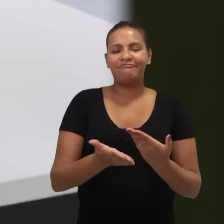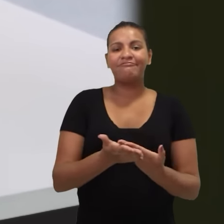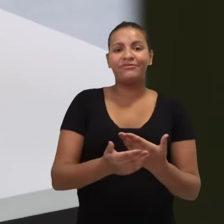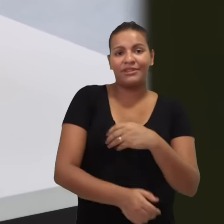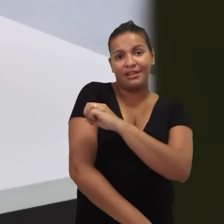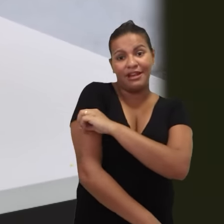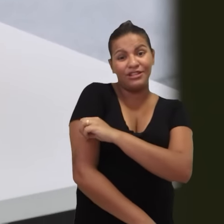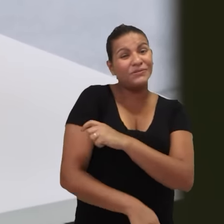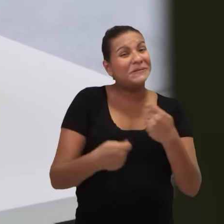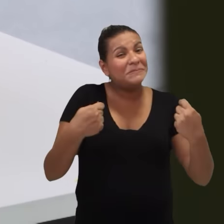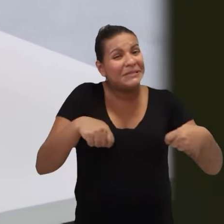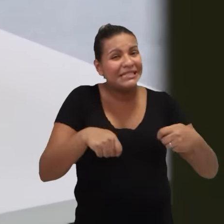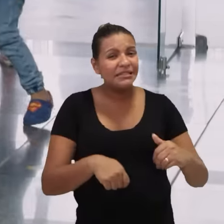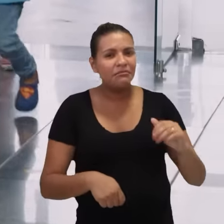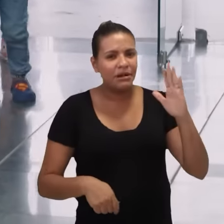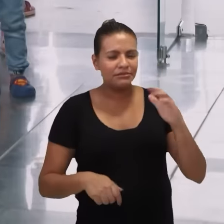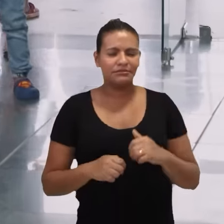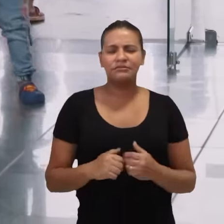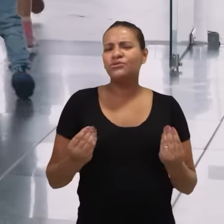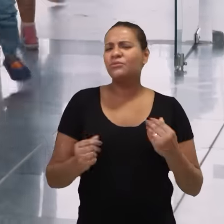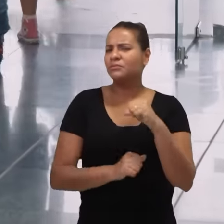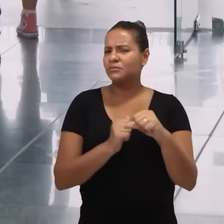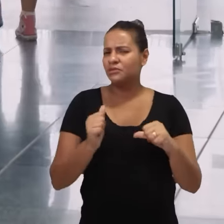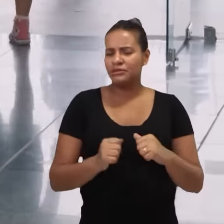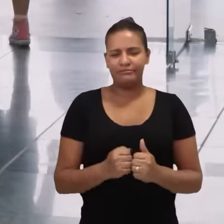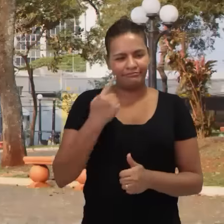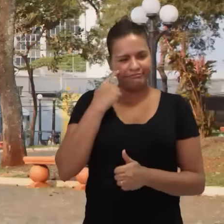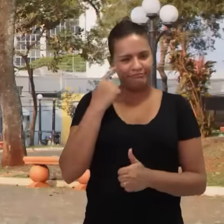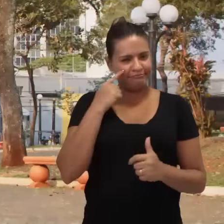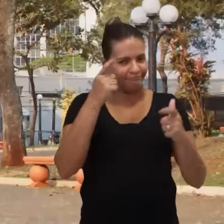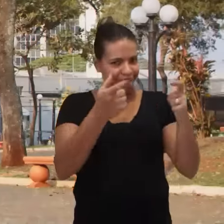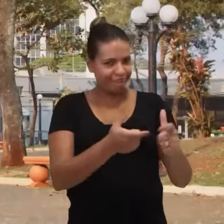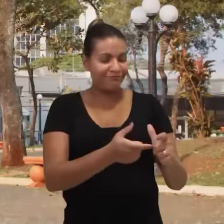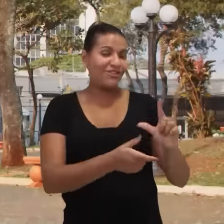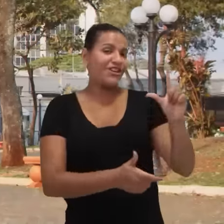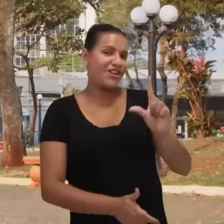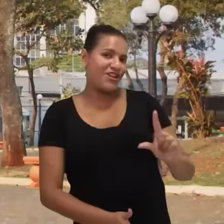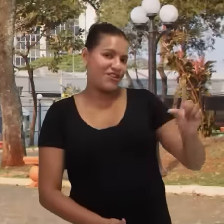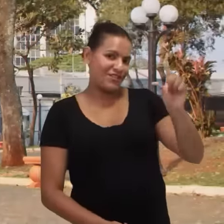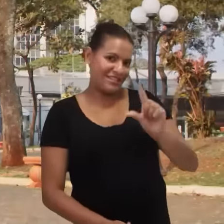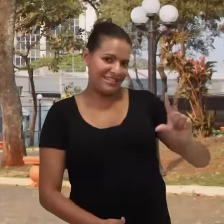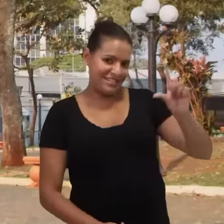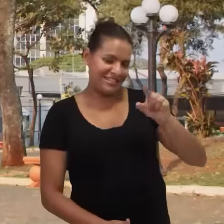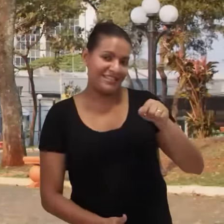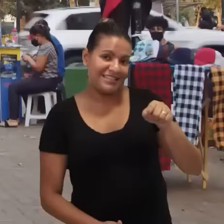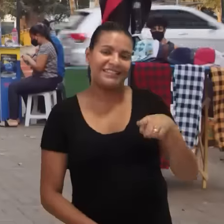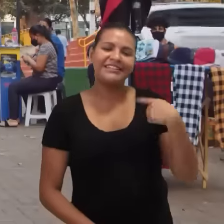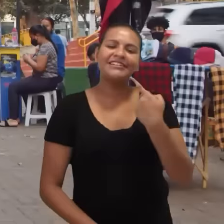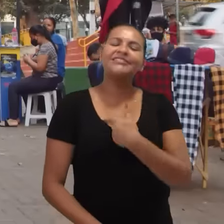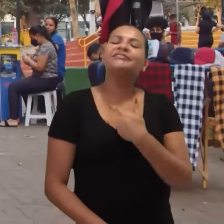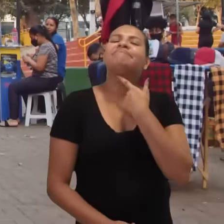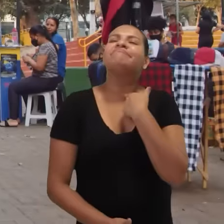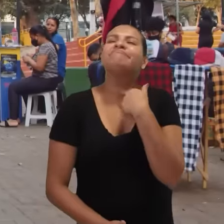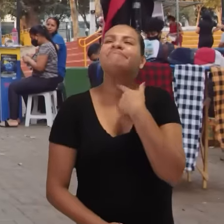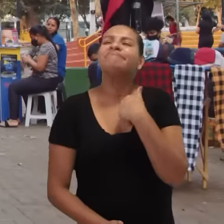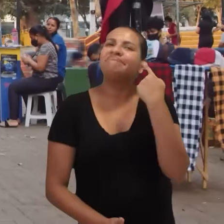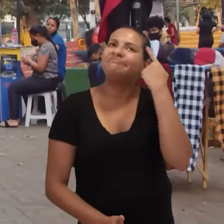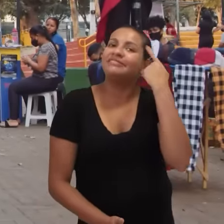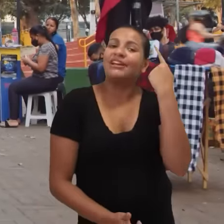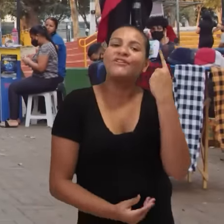mais precisam de creche. Como mudar esse cenário? Londrina é a nossa primeira parada na busca por